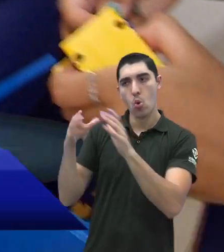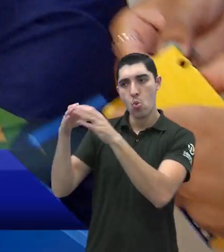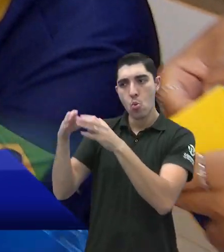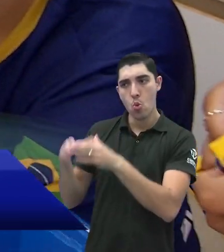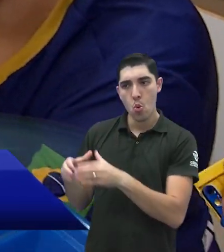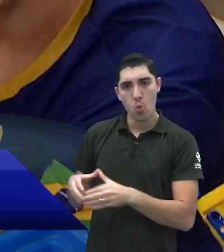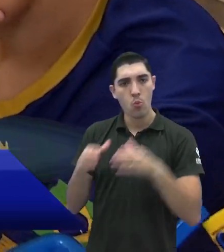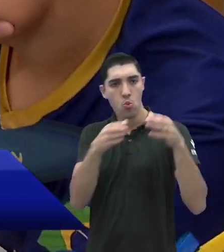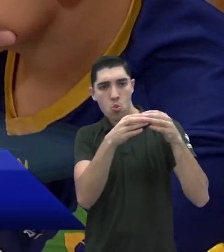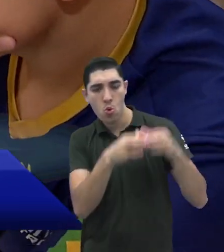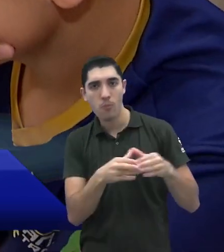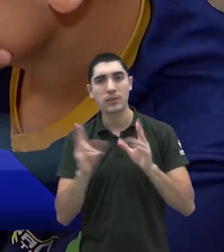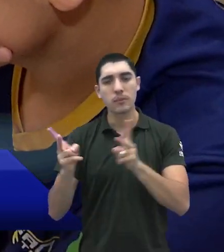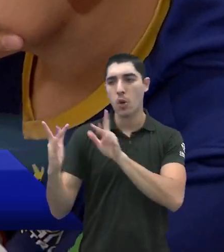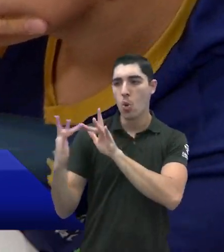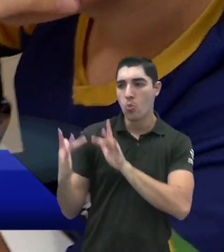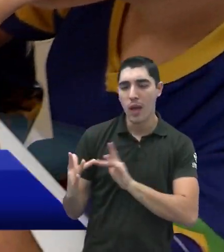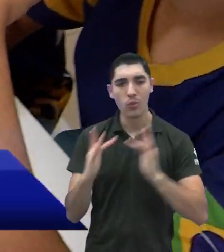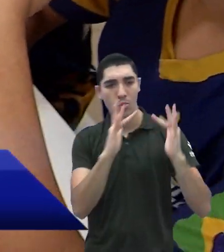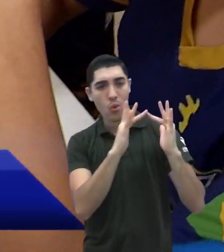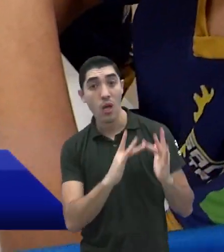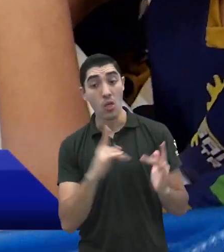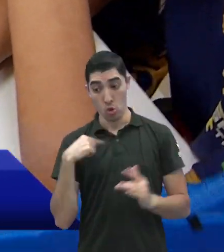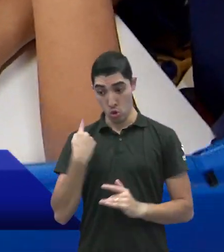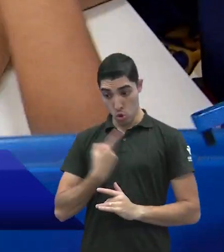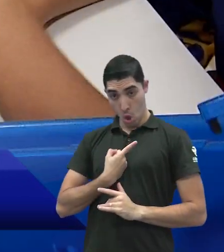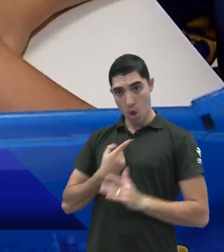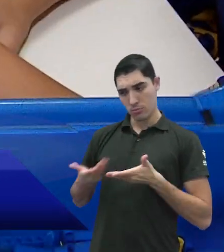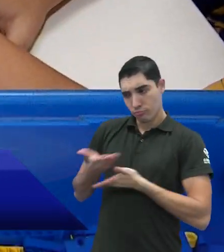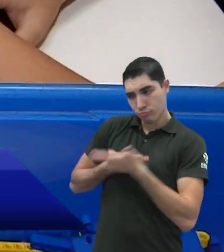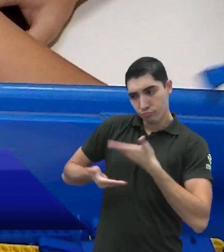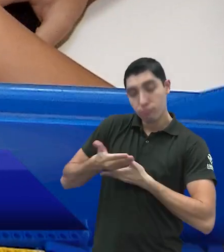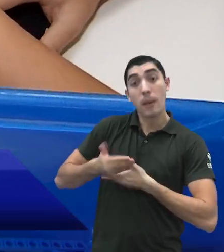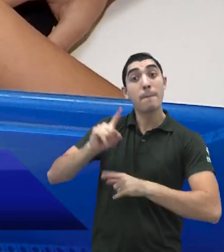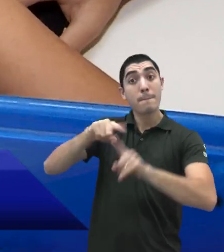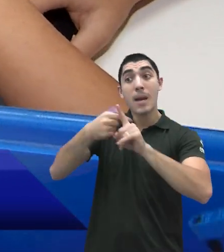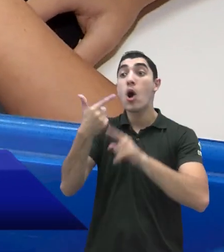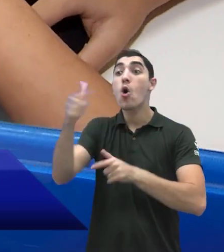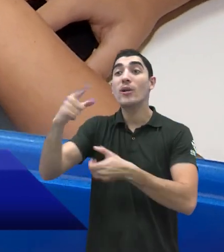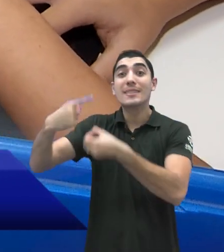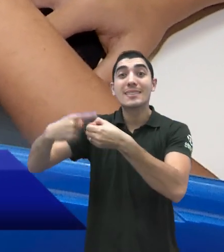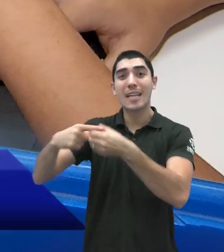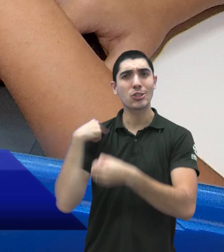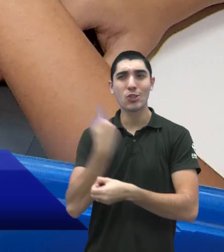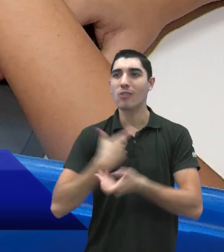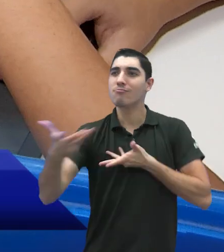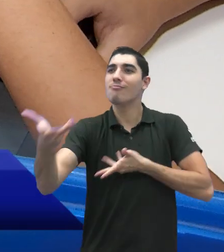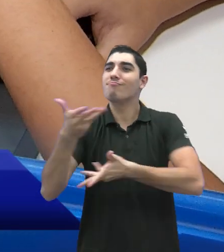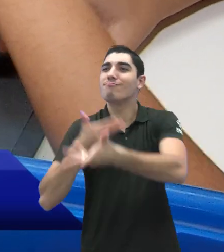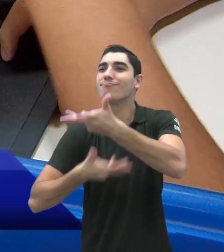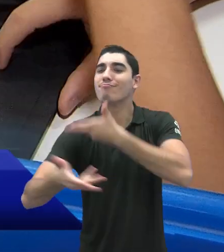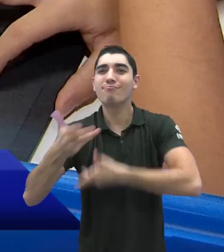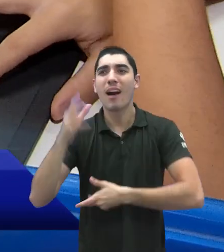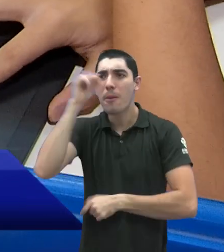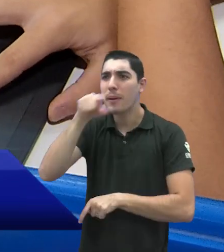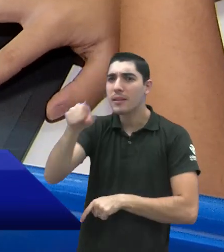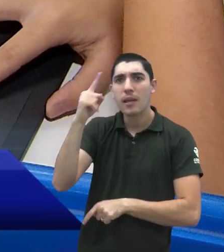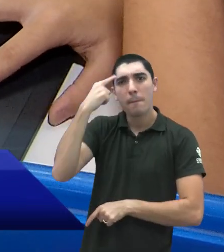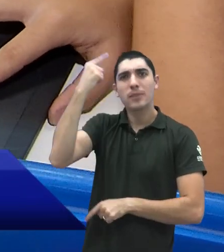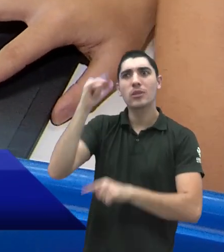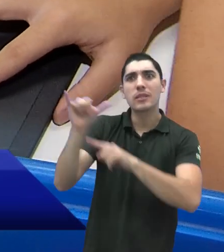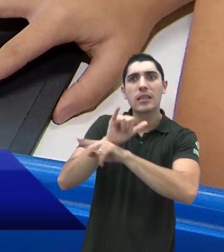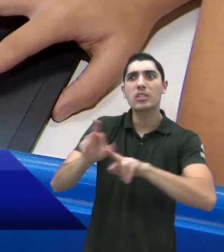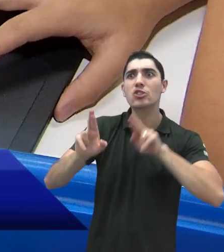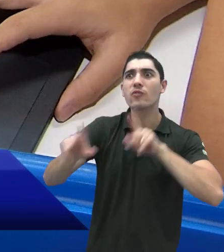a gente também entra em contato com outras equipes, então a gente consegue compartilhar um conhecimento entre a gente e entre outras cidades que desenvolveram outras